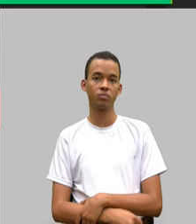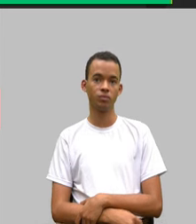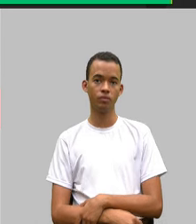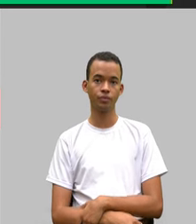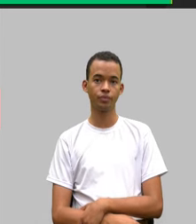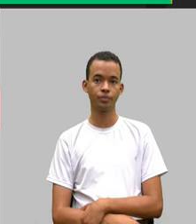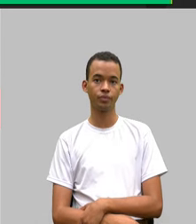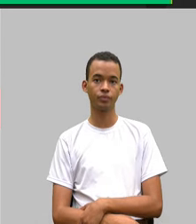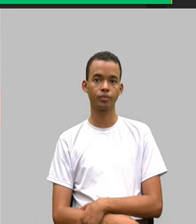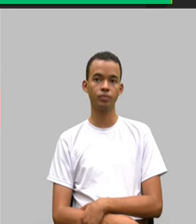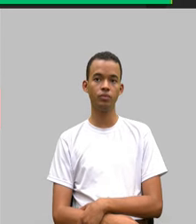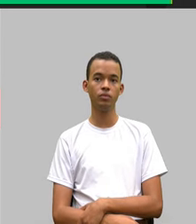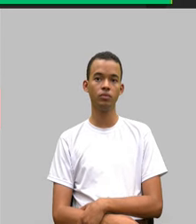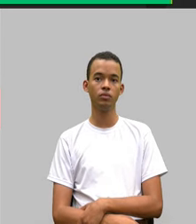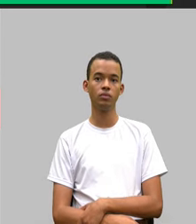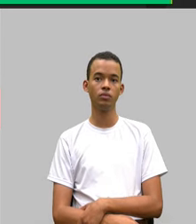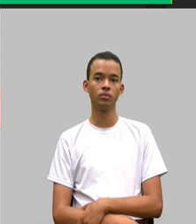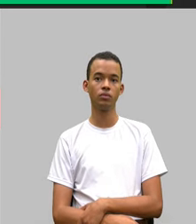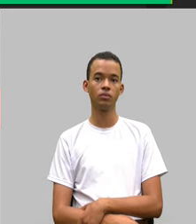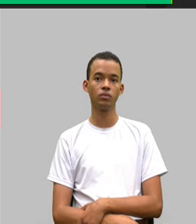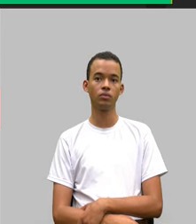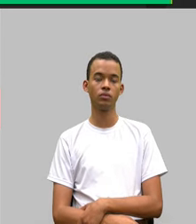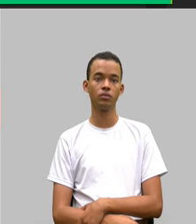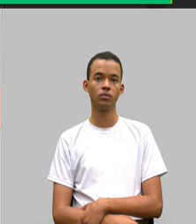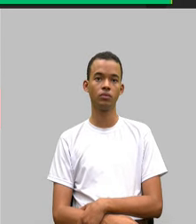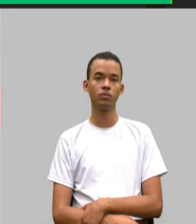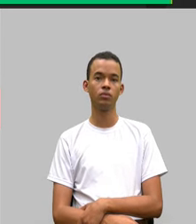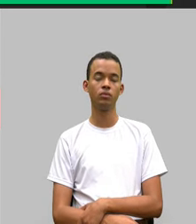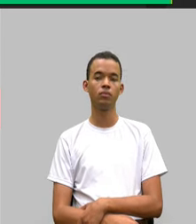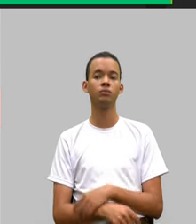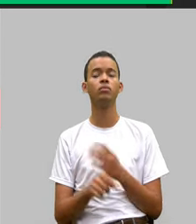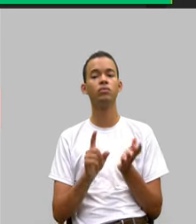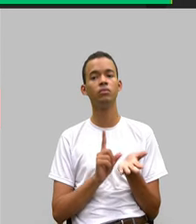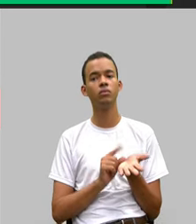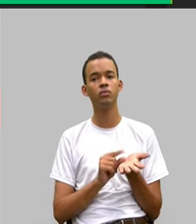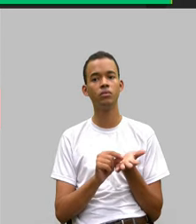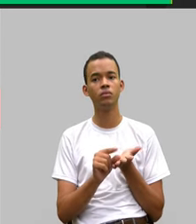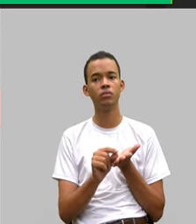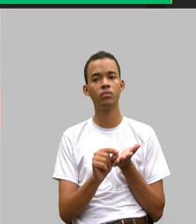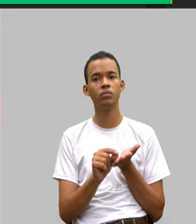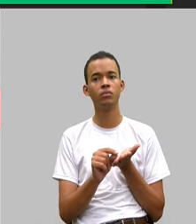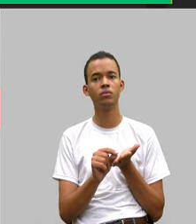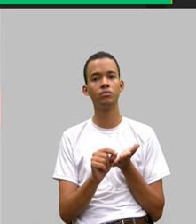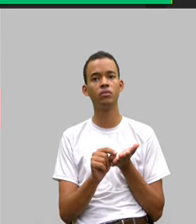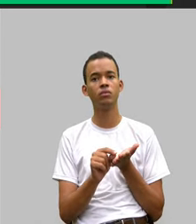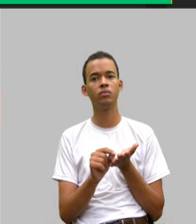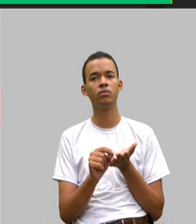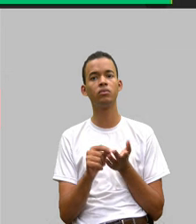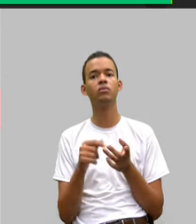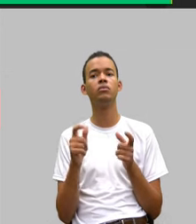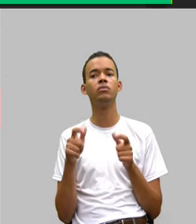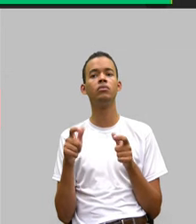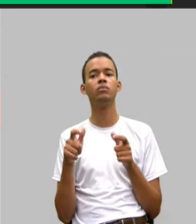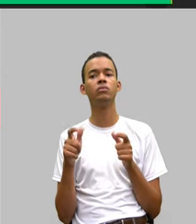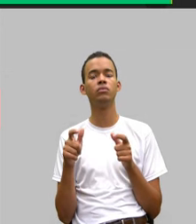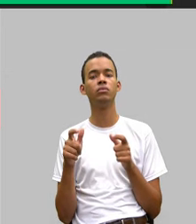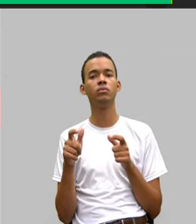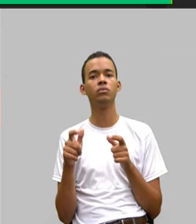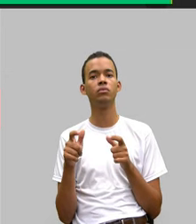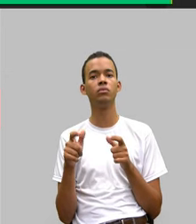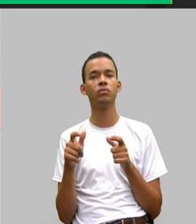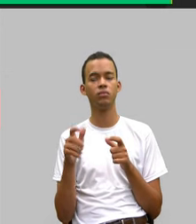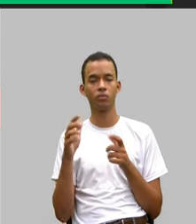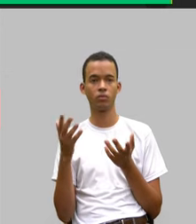passar e quando a gente pensa de onde vem né esses estudos de alto grau de confiança a gente tem um p